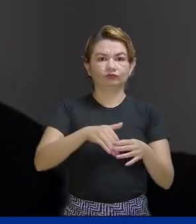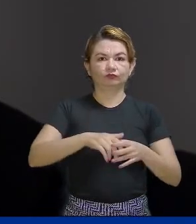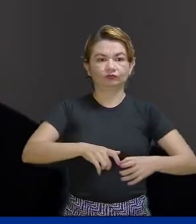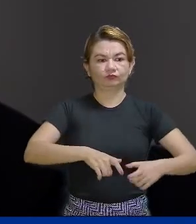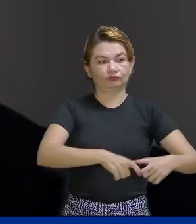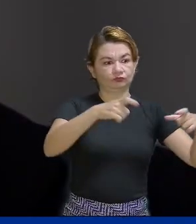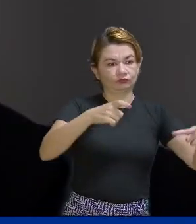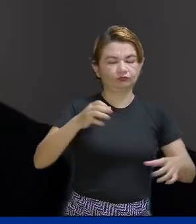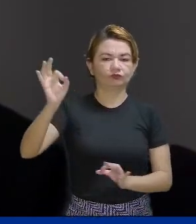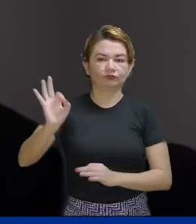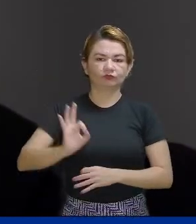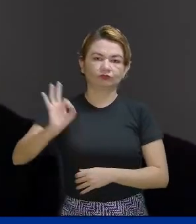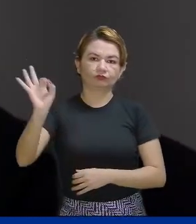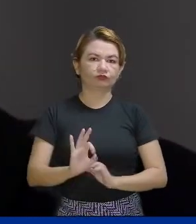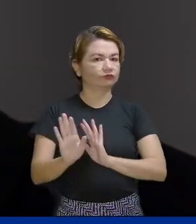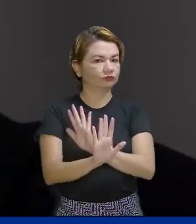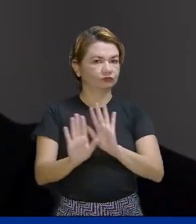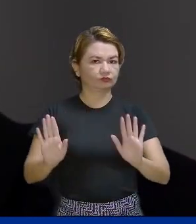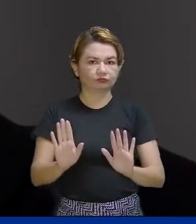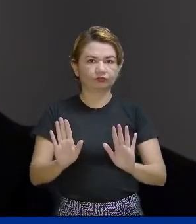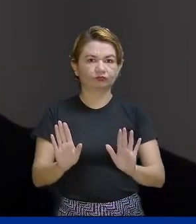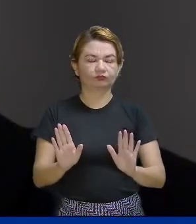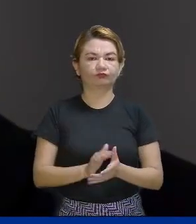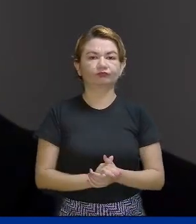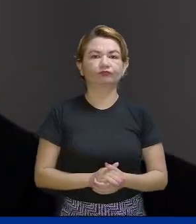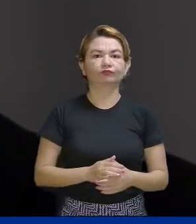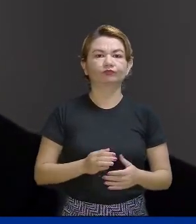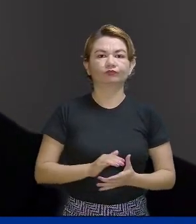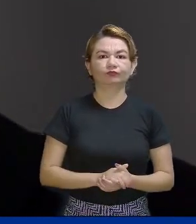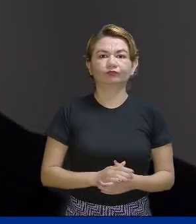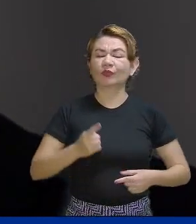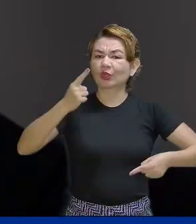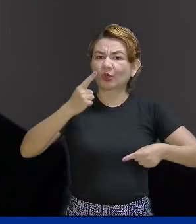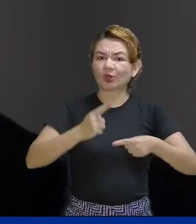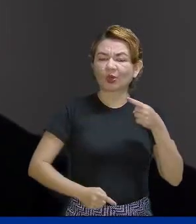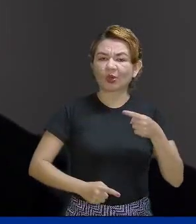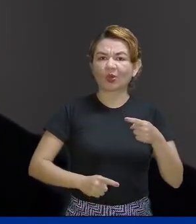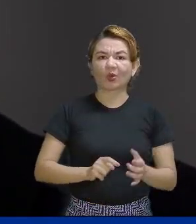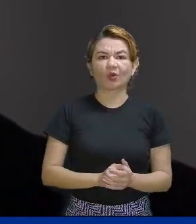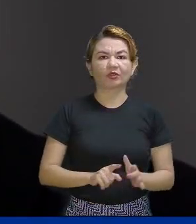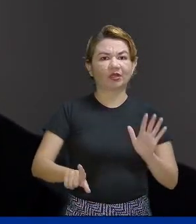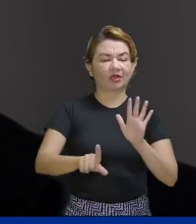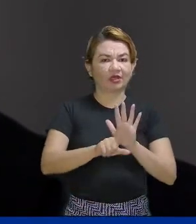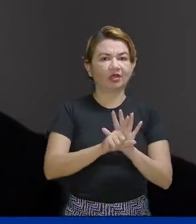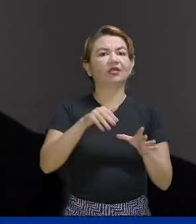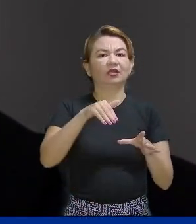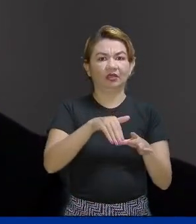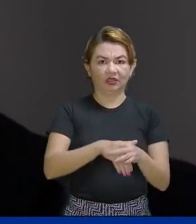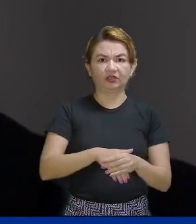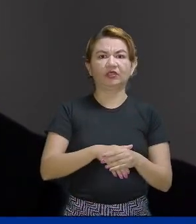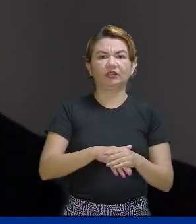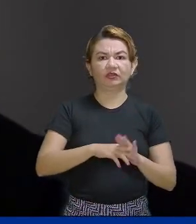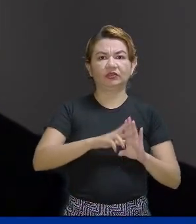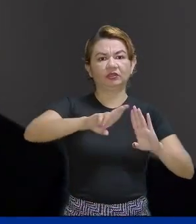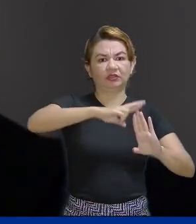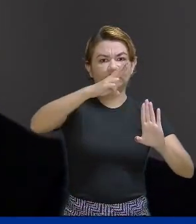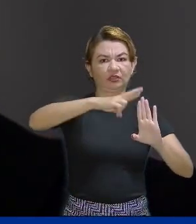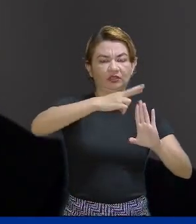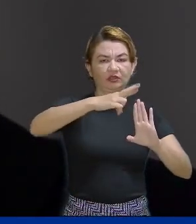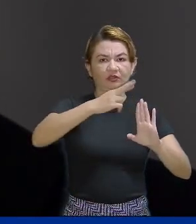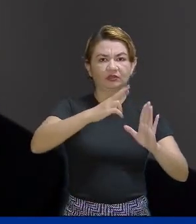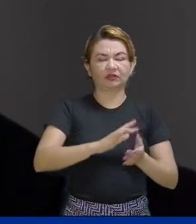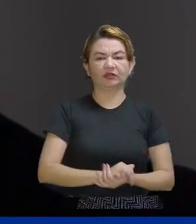na proporcional, infringindo o disposto no artigo 17, parágrafo 1º e 2º da Resolução do TSE